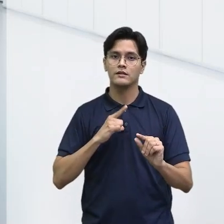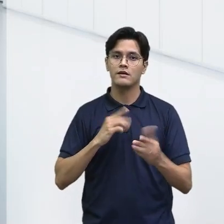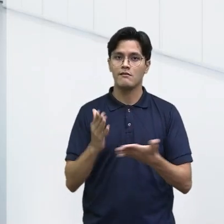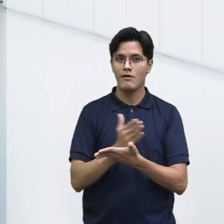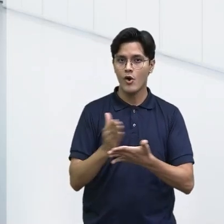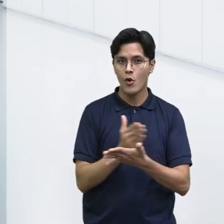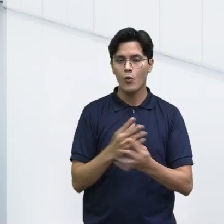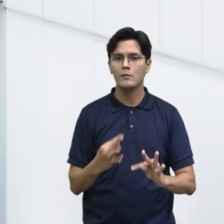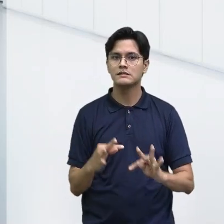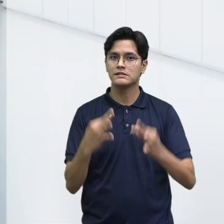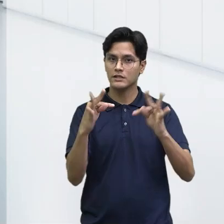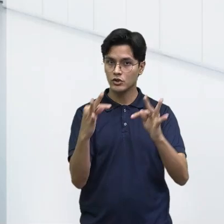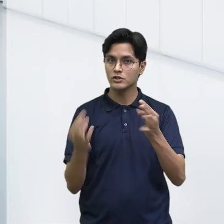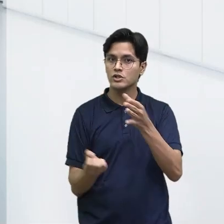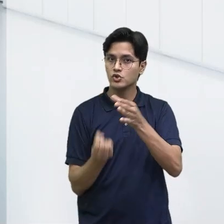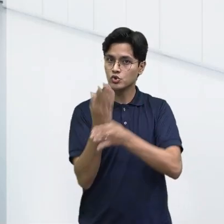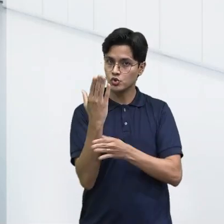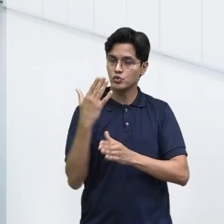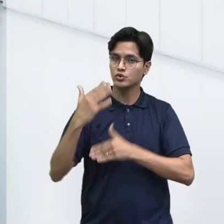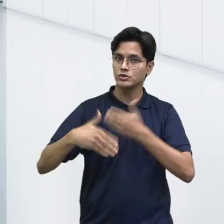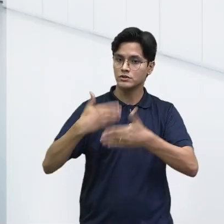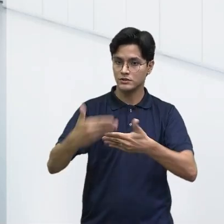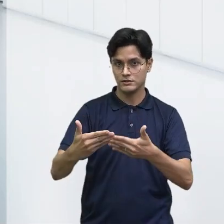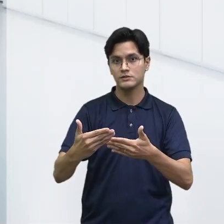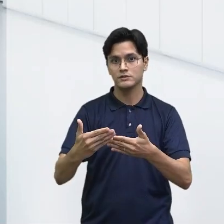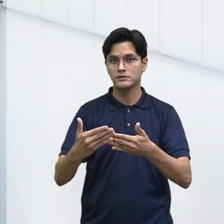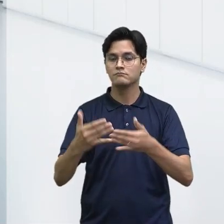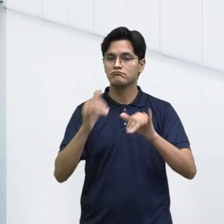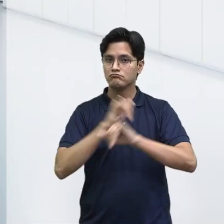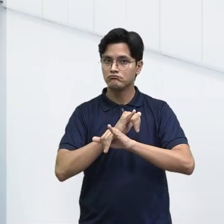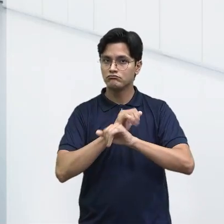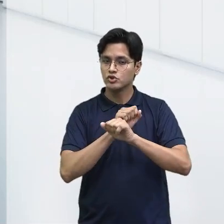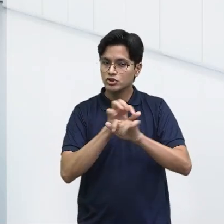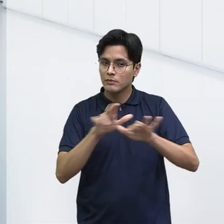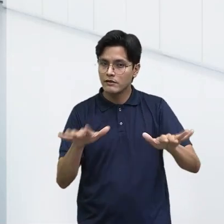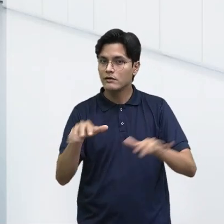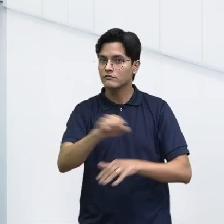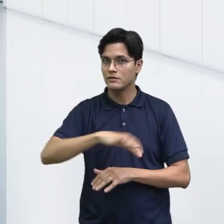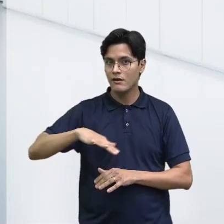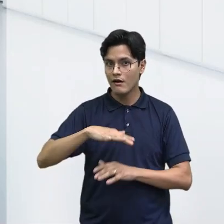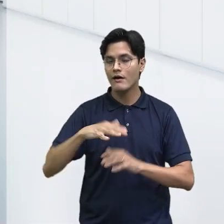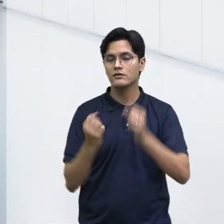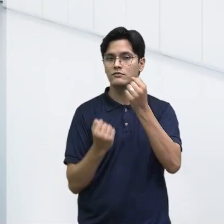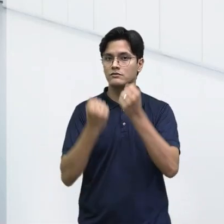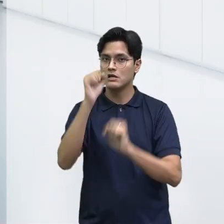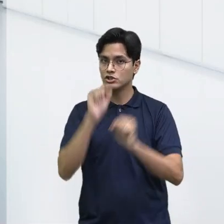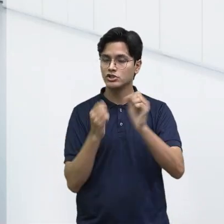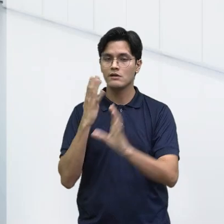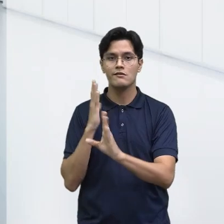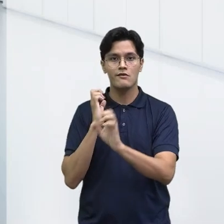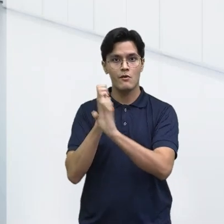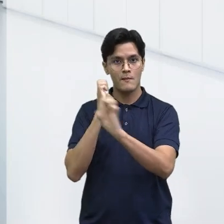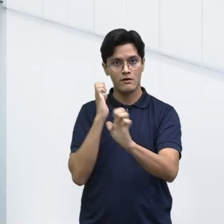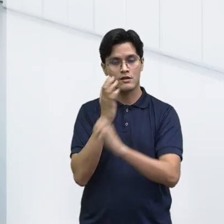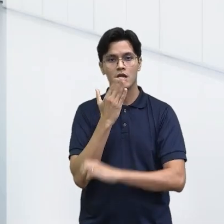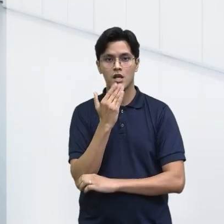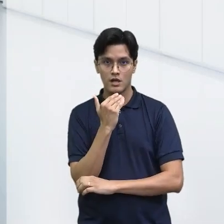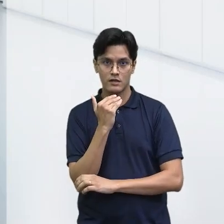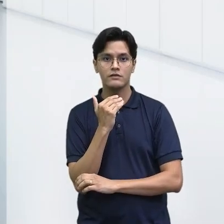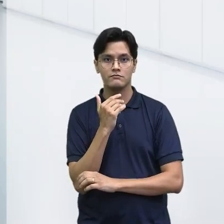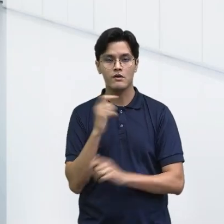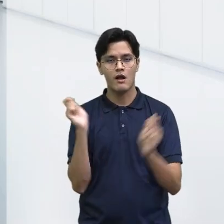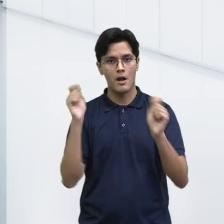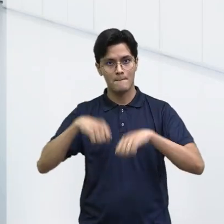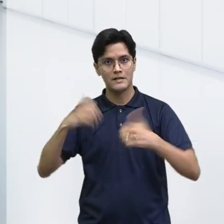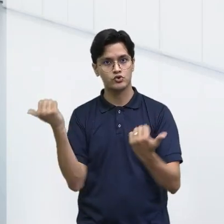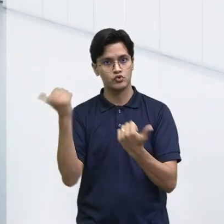tecnologias emergentes que estão se popularizando dentro da engenharia de alimentos para substituir esses processos térmicos, como,